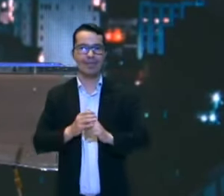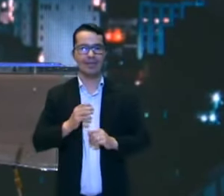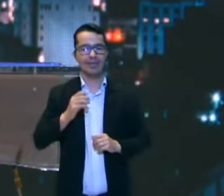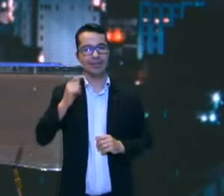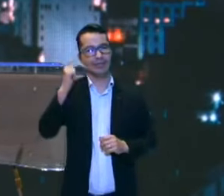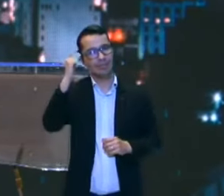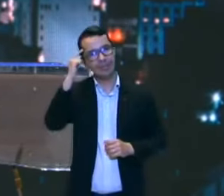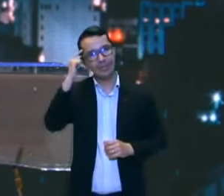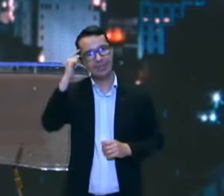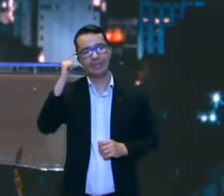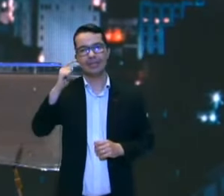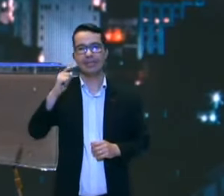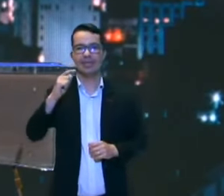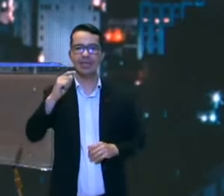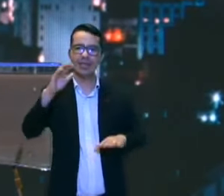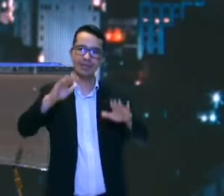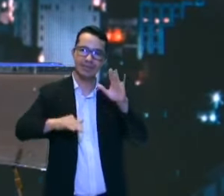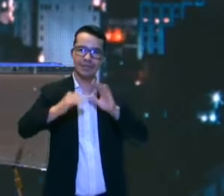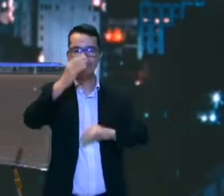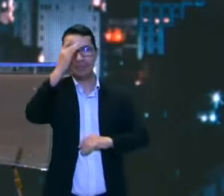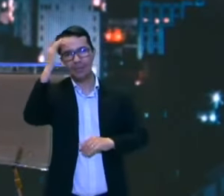ir em alguns lugares, não é?